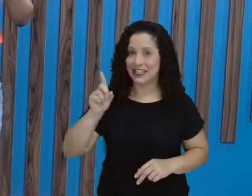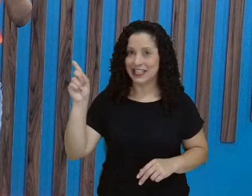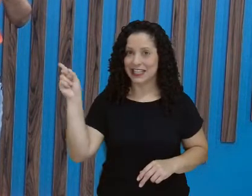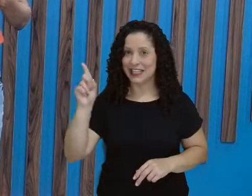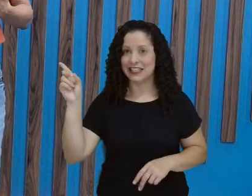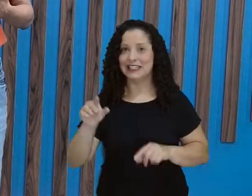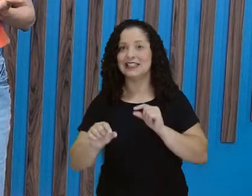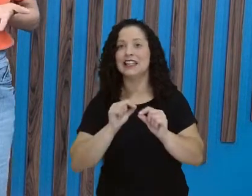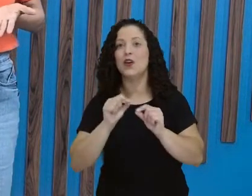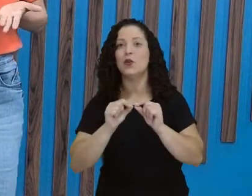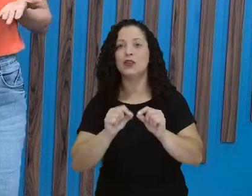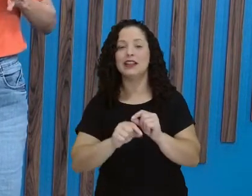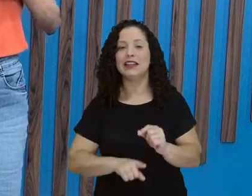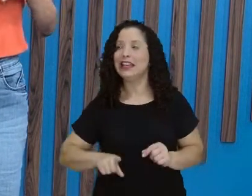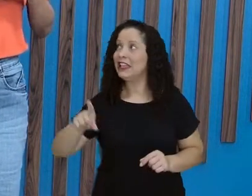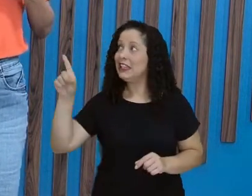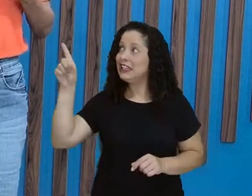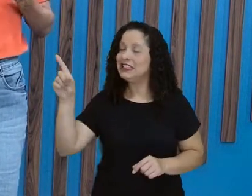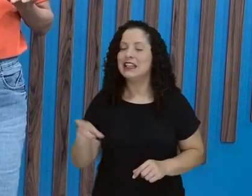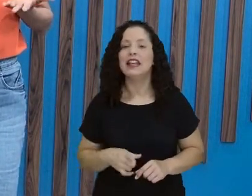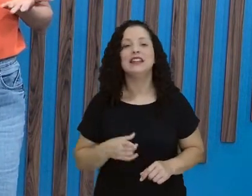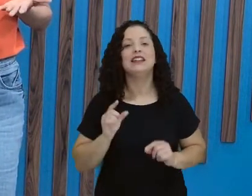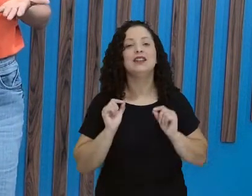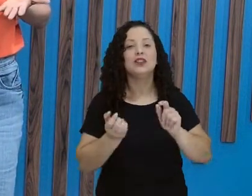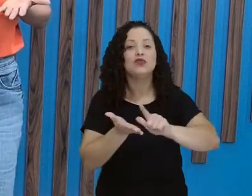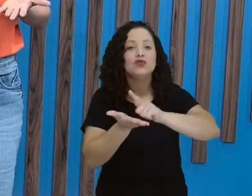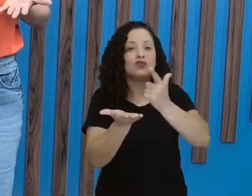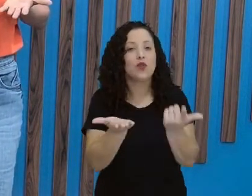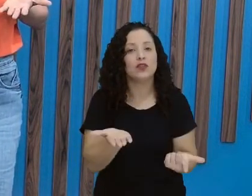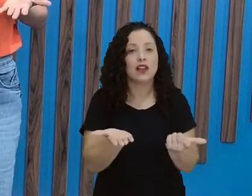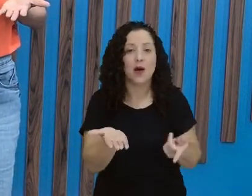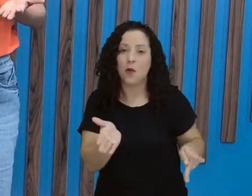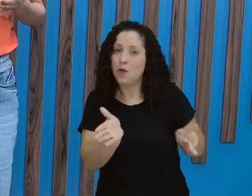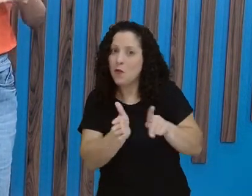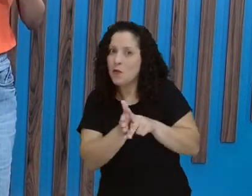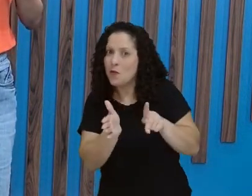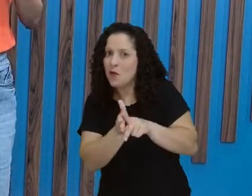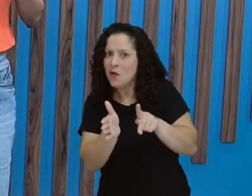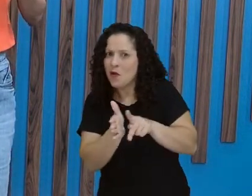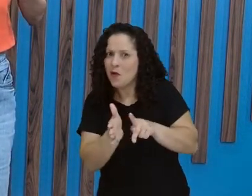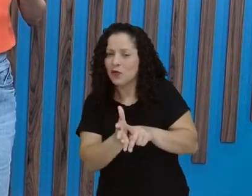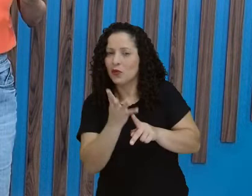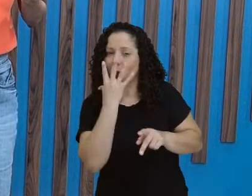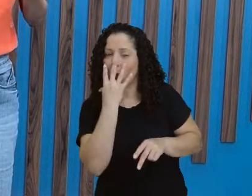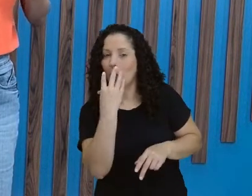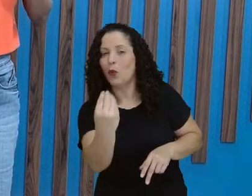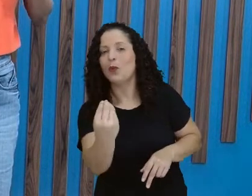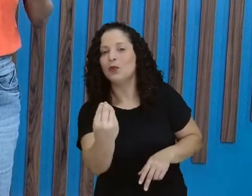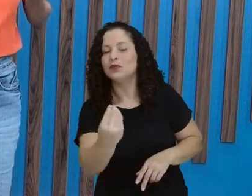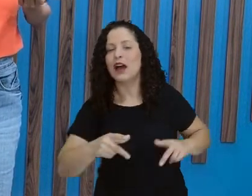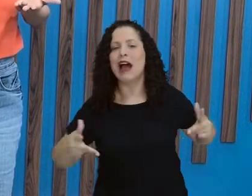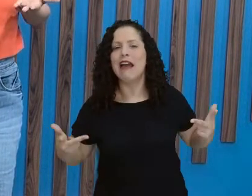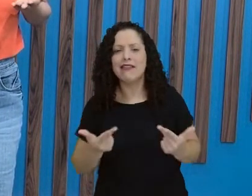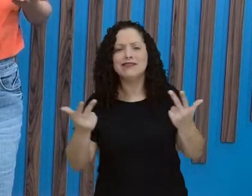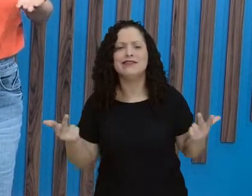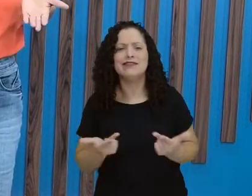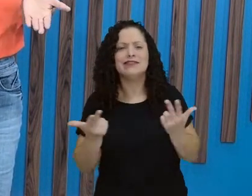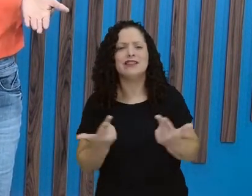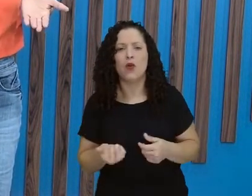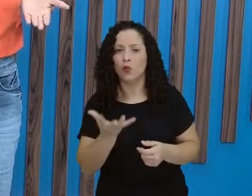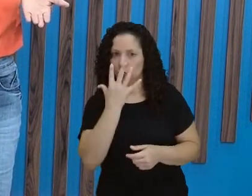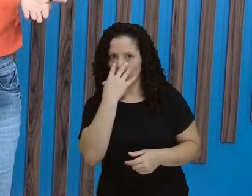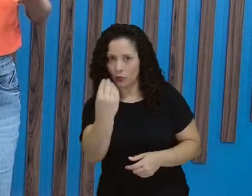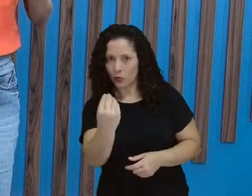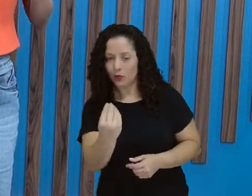é o Diário do Lobo. Talvez ele foi editado por um lobo, não é? Então, que tal ouvirmos o